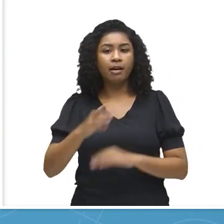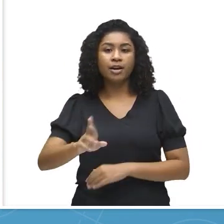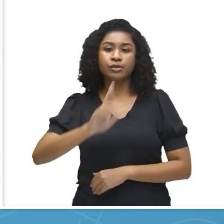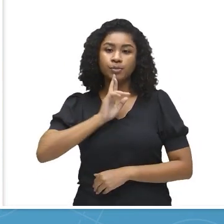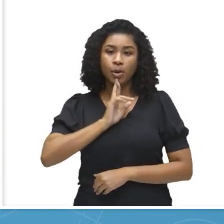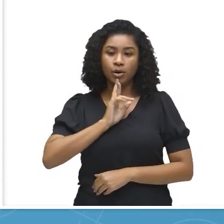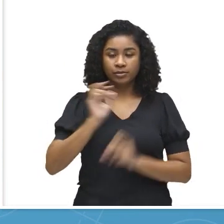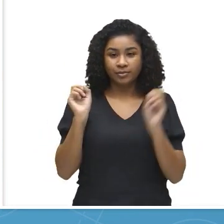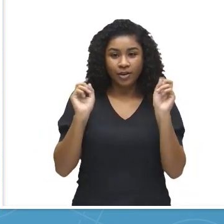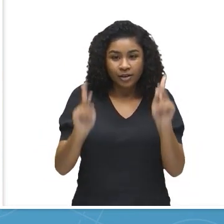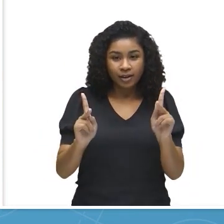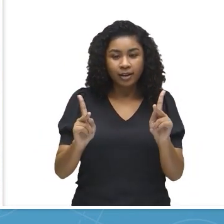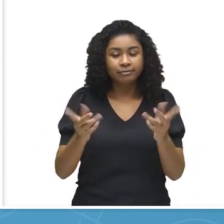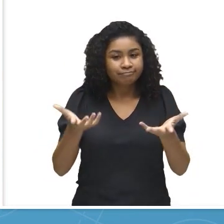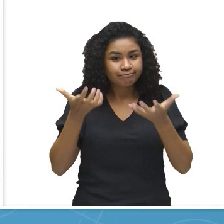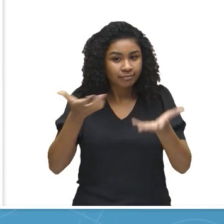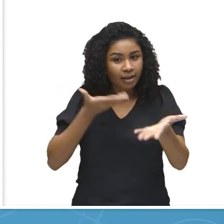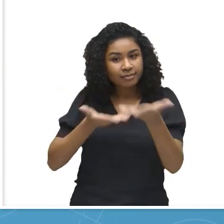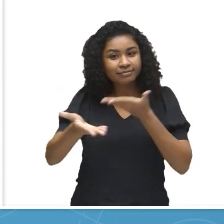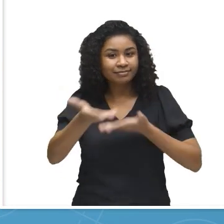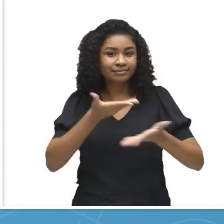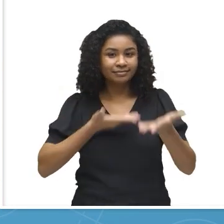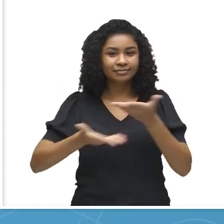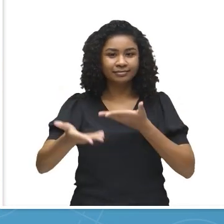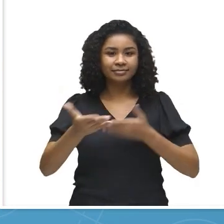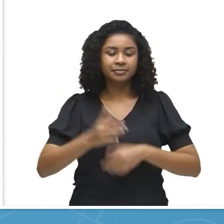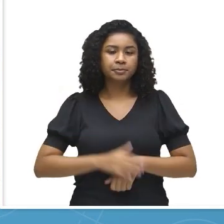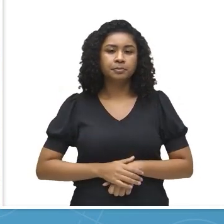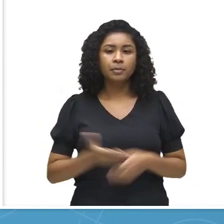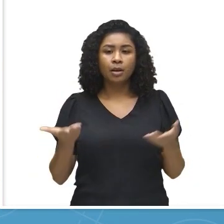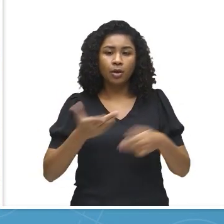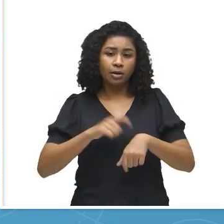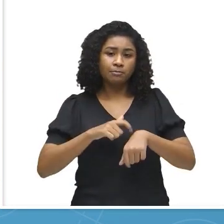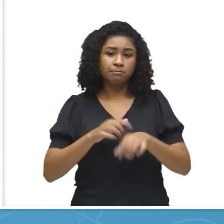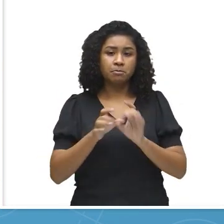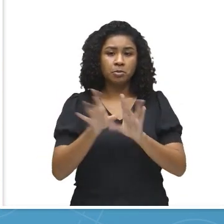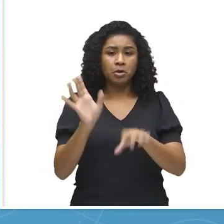gente vai fazer nesse momento de interatividade. Agora o momento é de vocês.